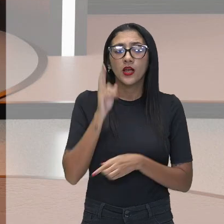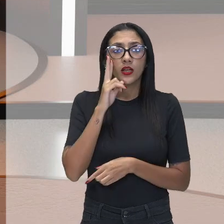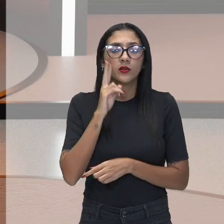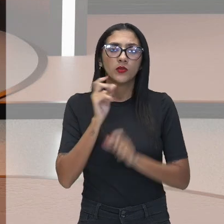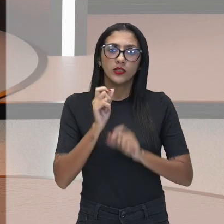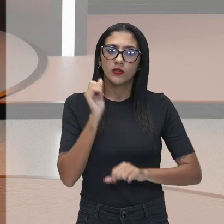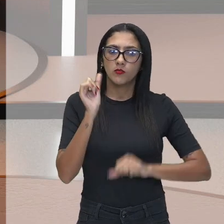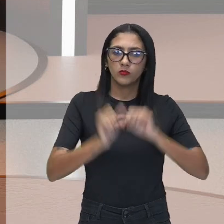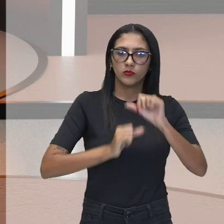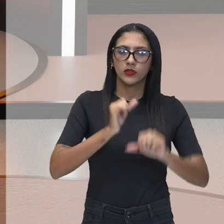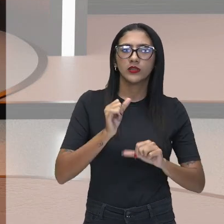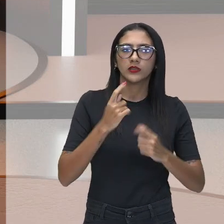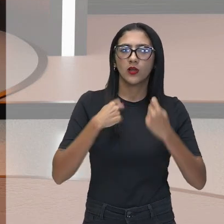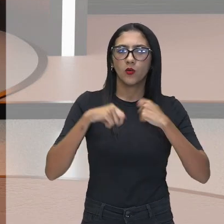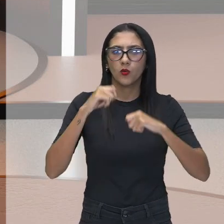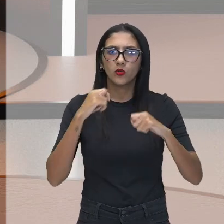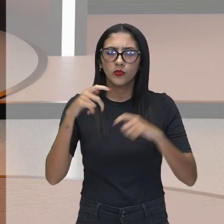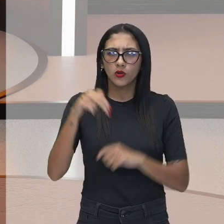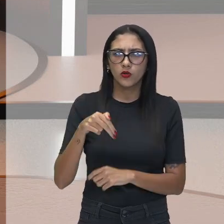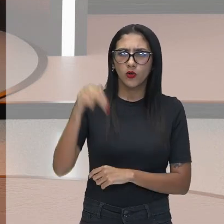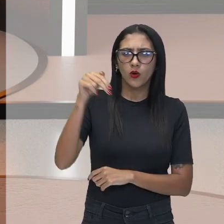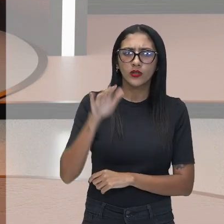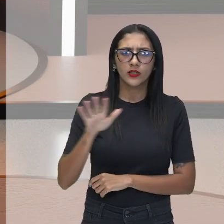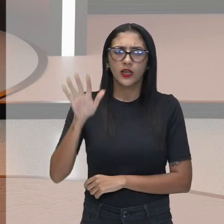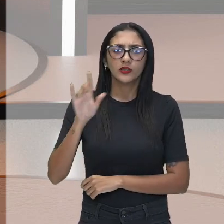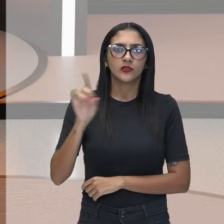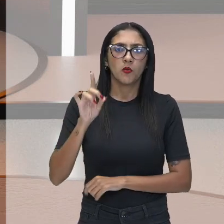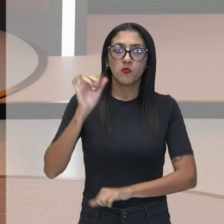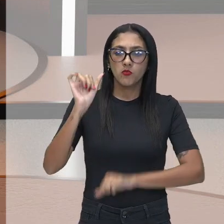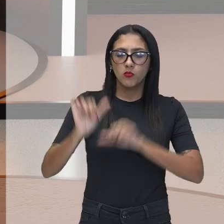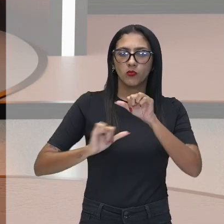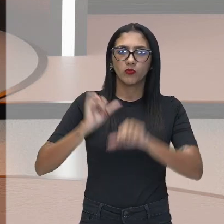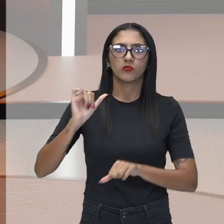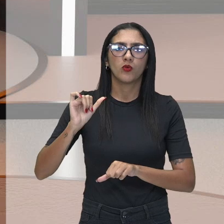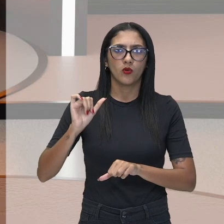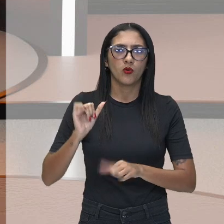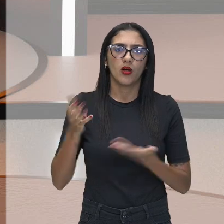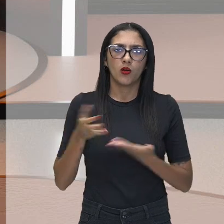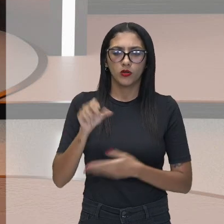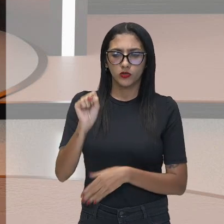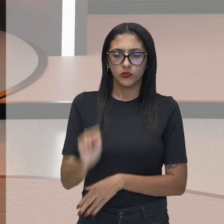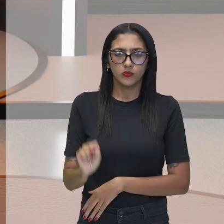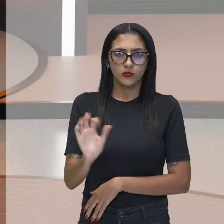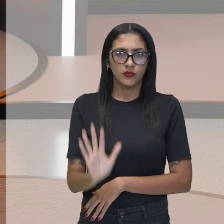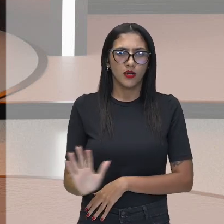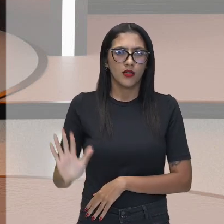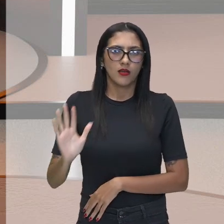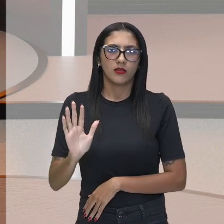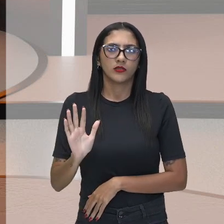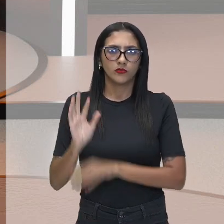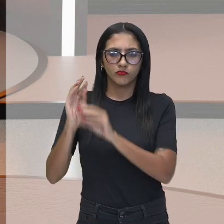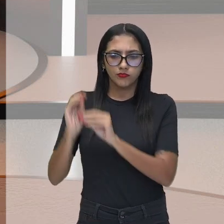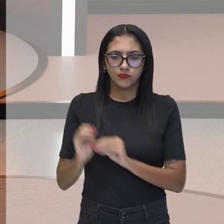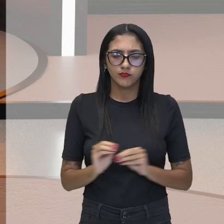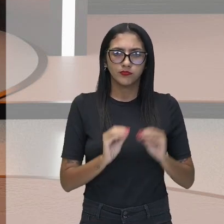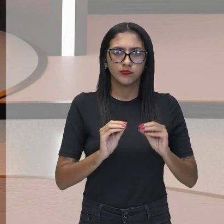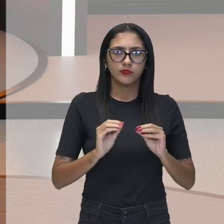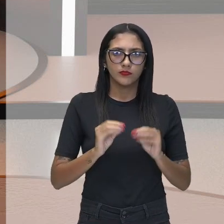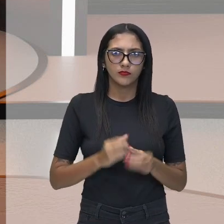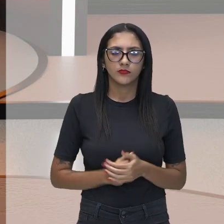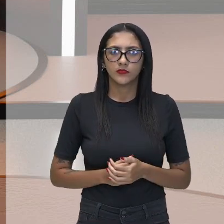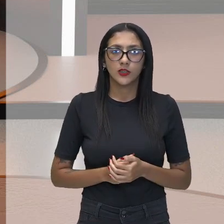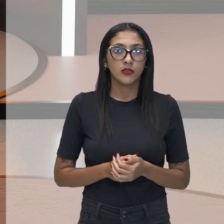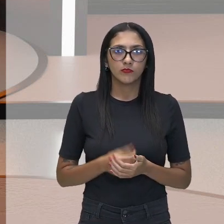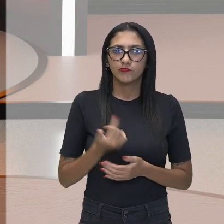lugar, não está mais lá no Nordeste que inicialmente era, e agora está para onde? Está agora na região Sudeste. Nós não vamos ter